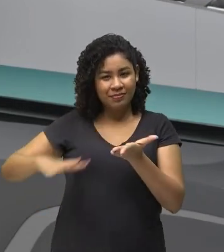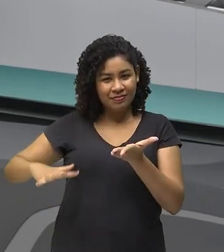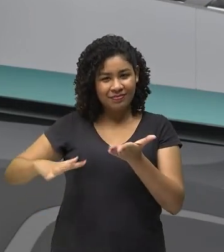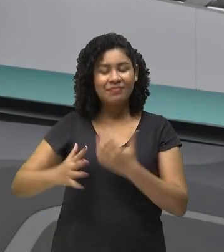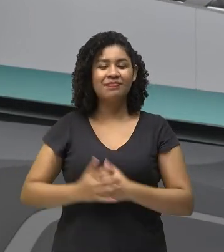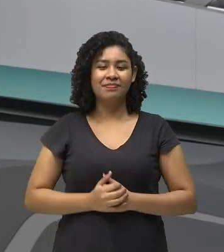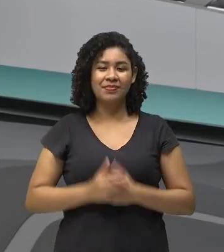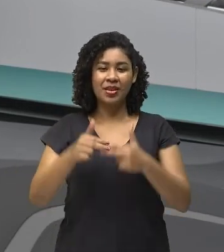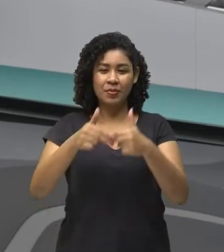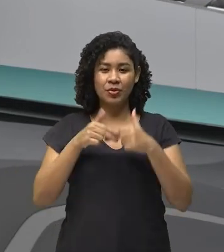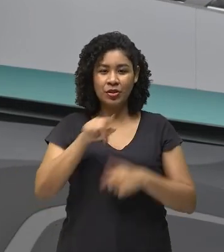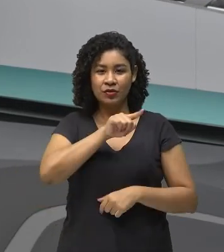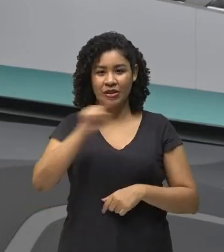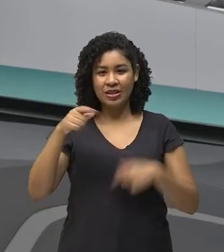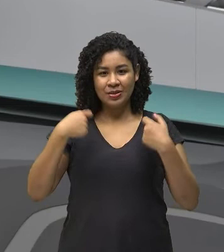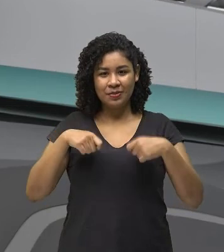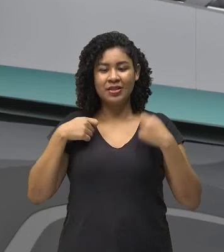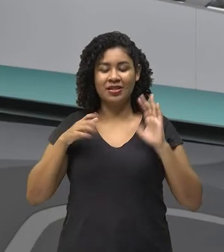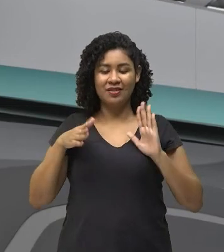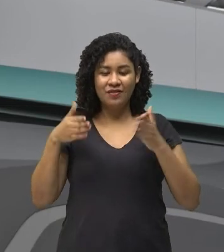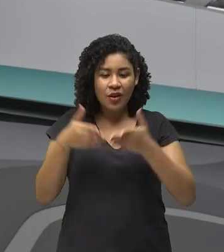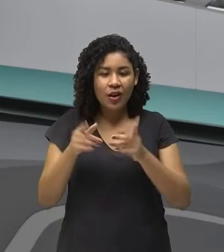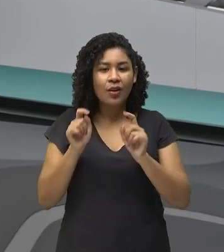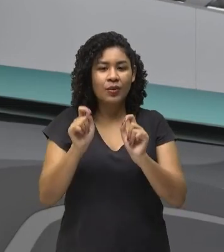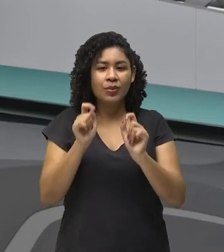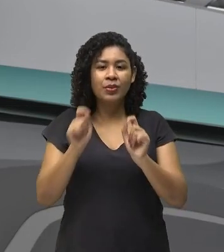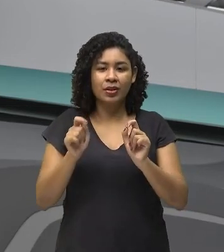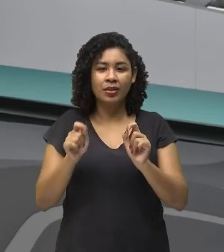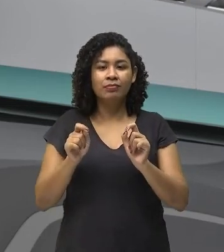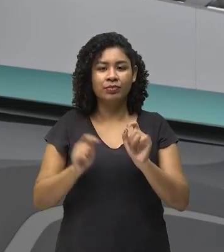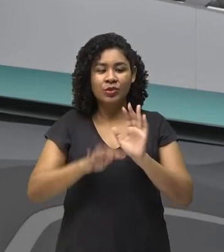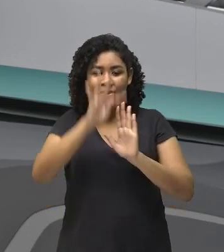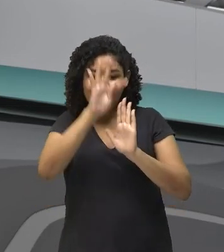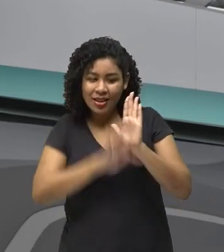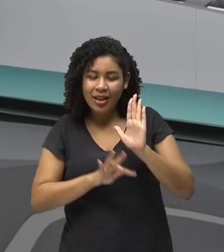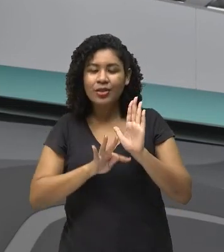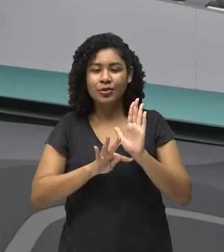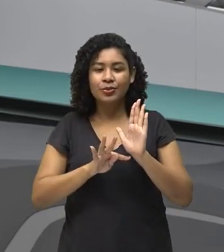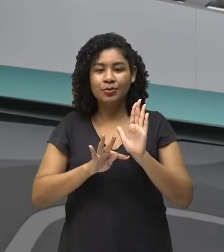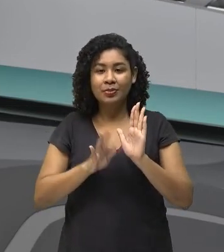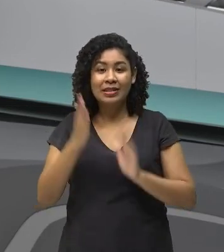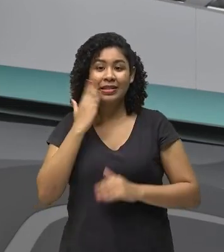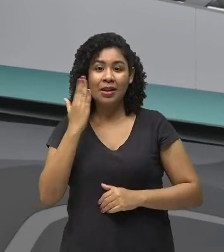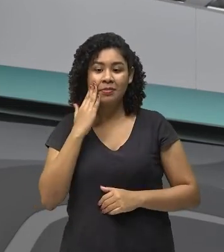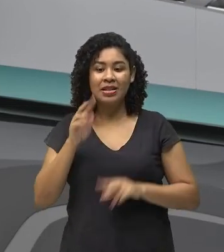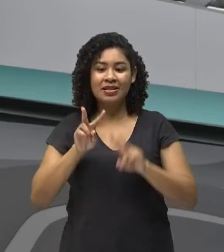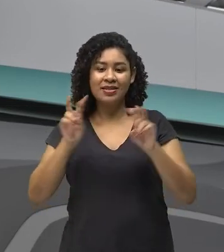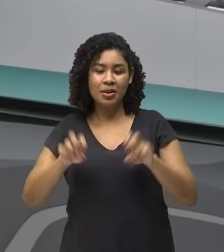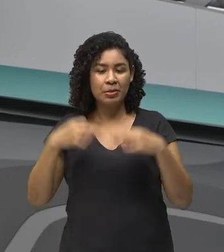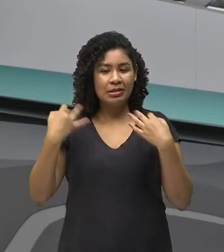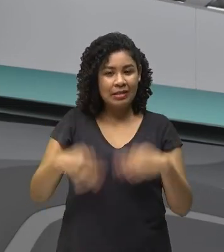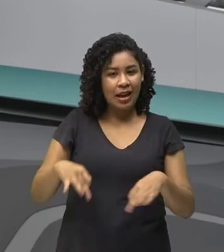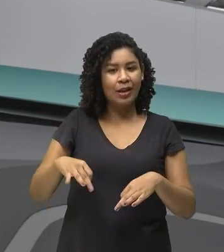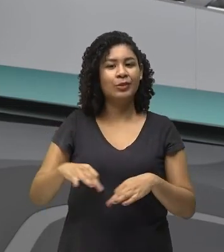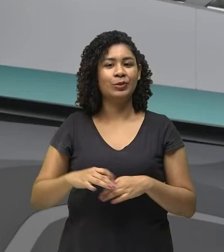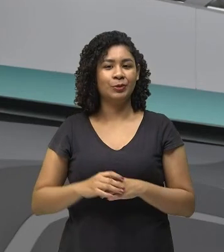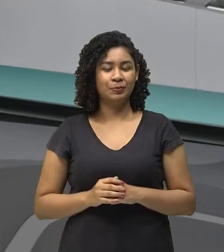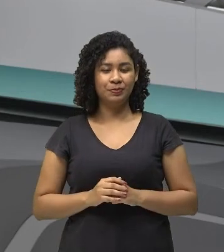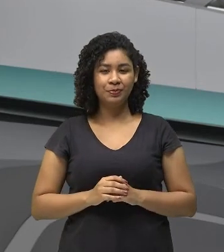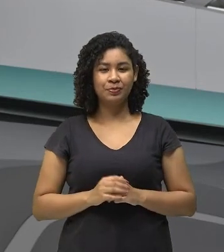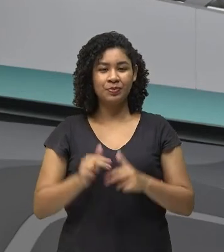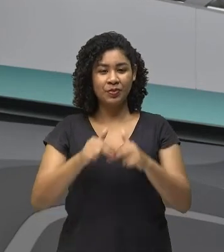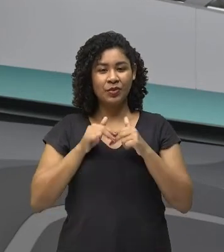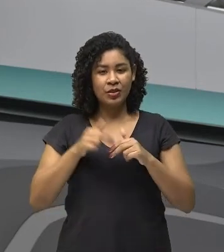você pega um pouquinho mais sobre o texto para ver se é aquilo mesmo que ele quer comentar. Então, por isso que a gente lê o primeiro e o